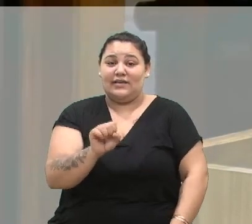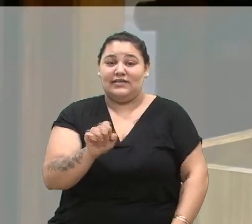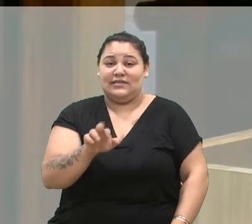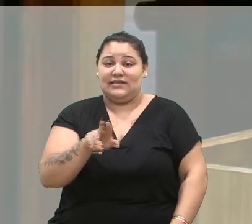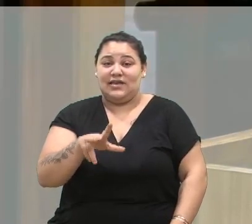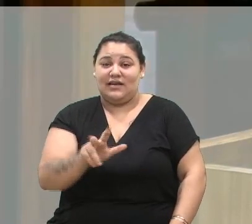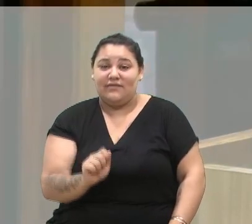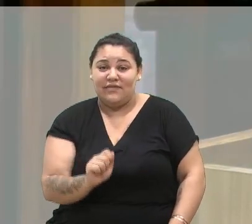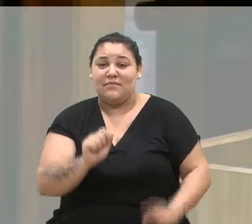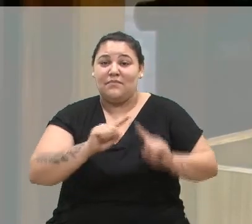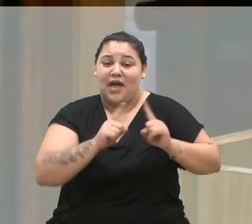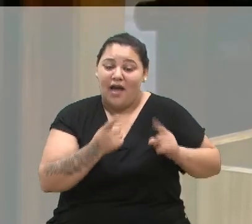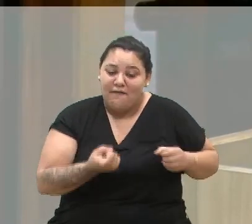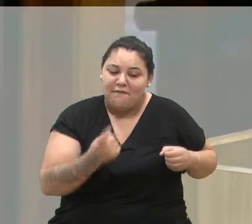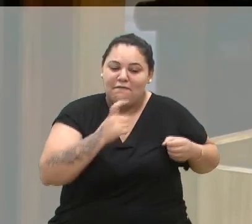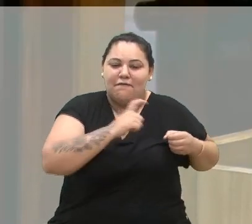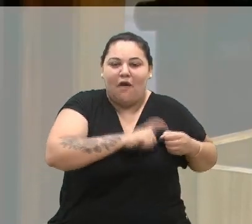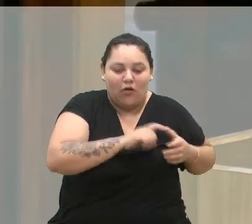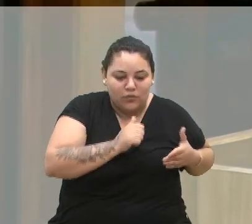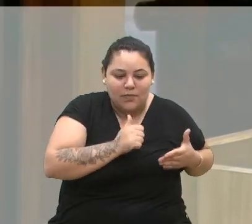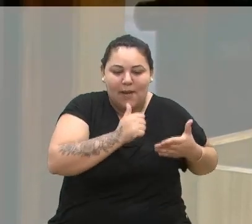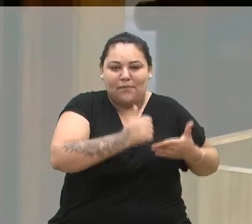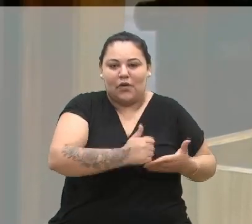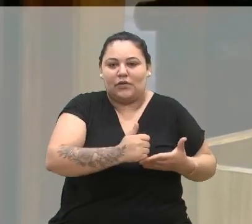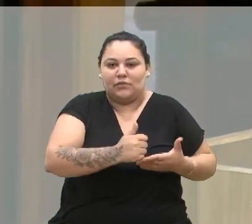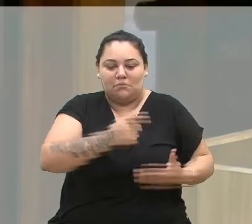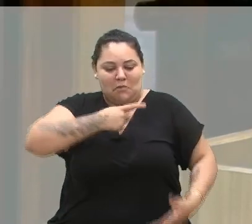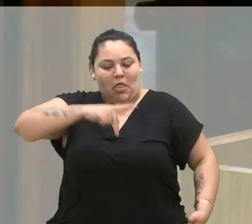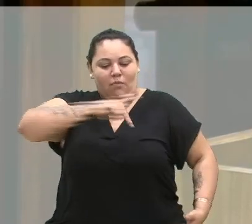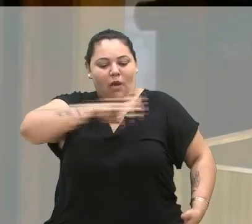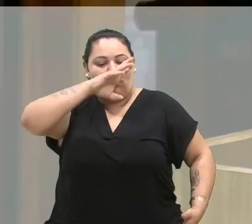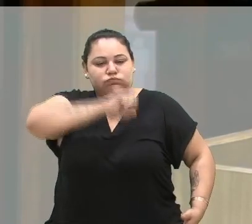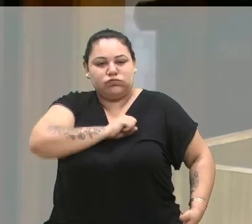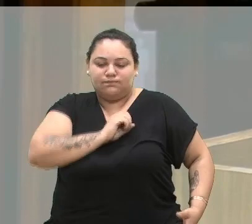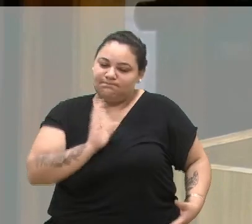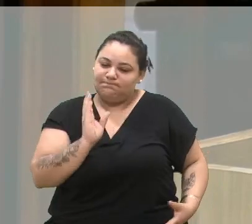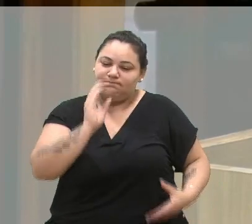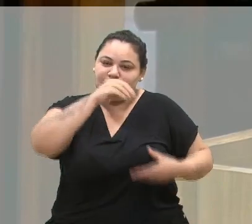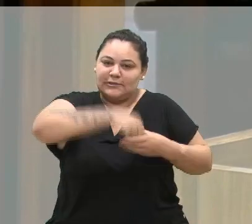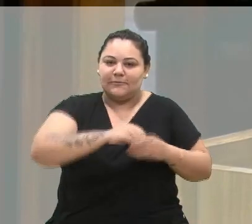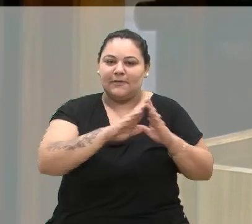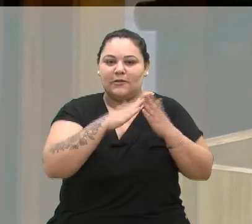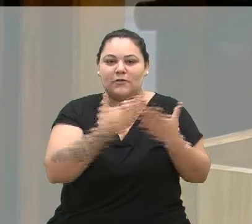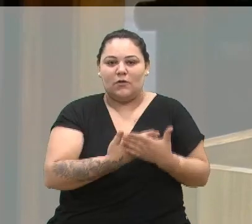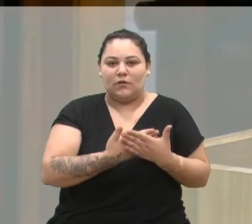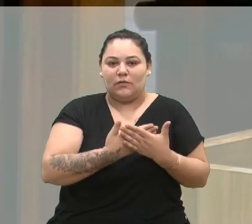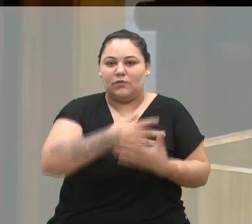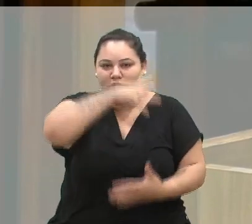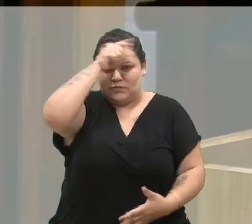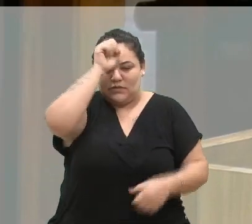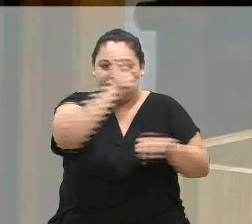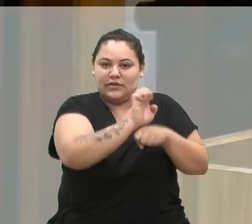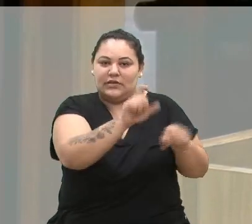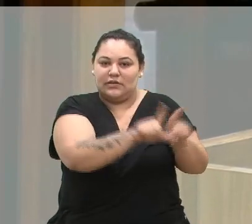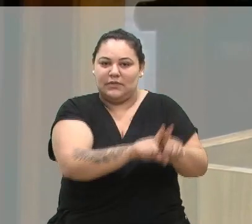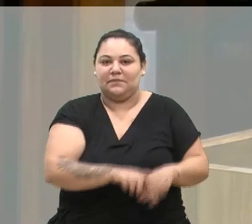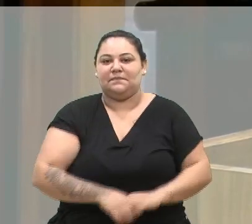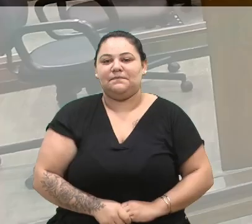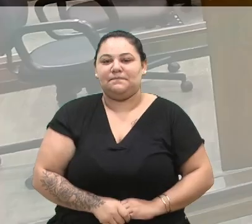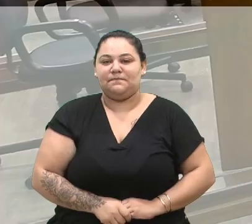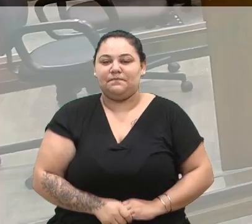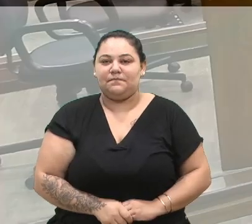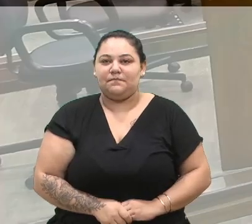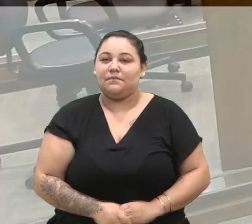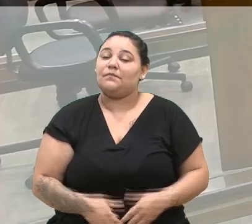voltam para contribuir com um pouco de civismo e de patriotismo nas escolas municipais e estaduais. Sua parte, vereador. Excelente,